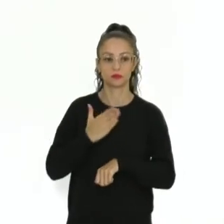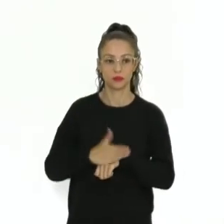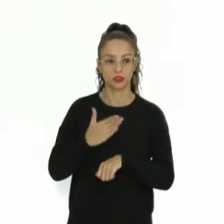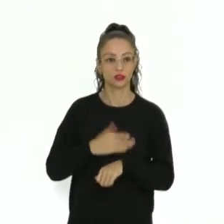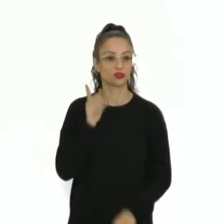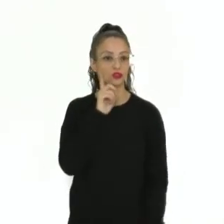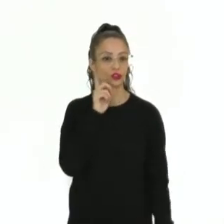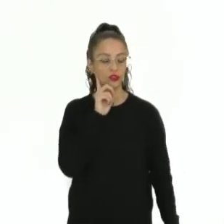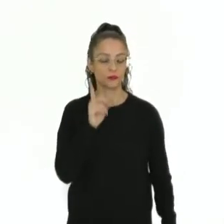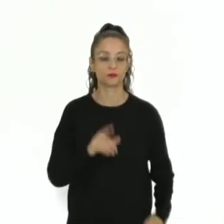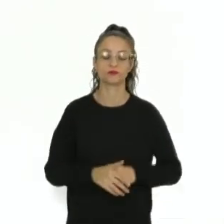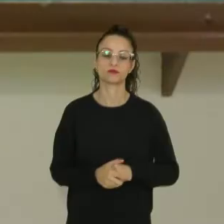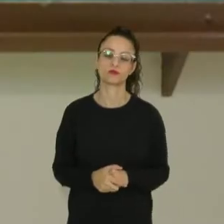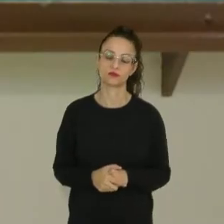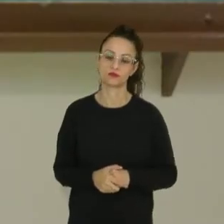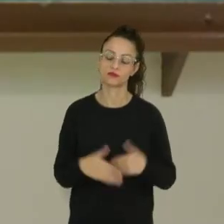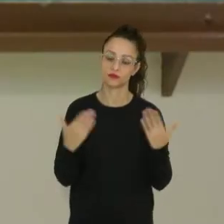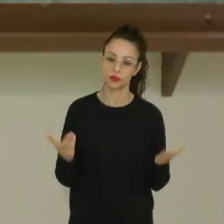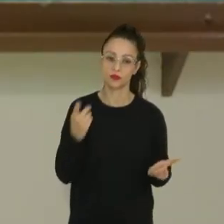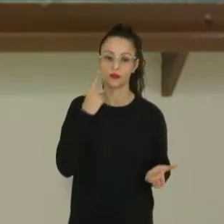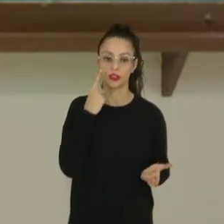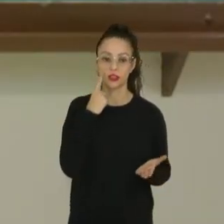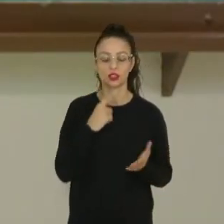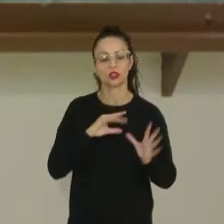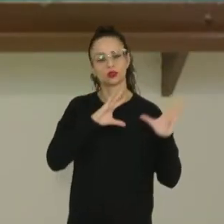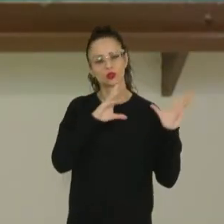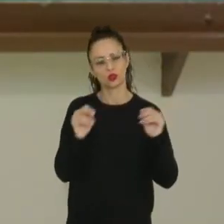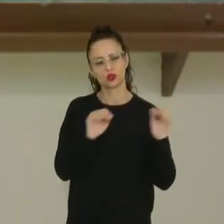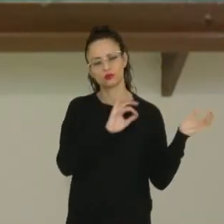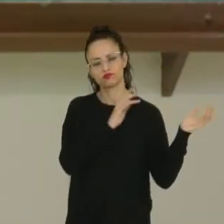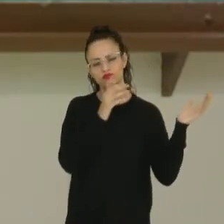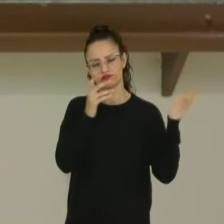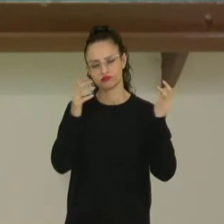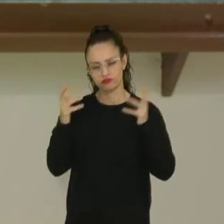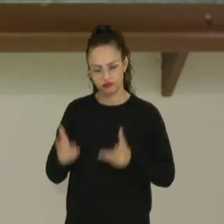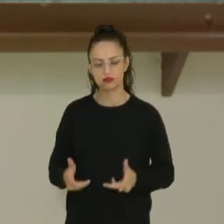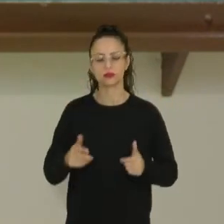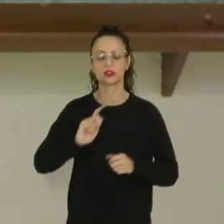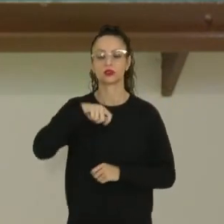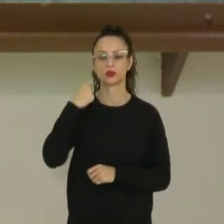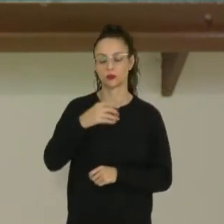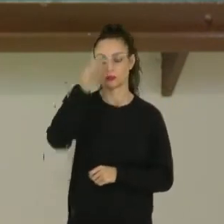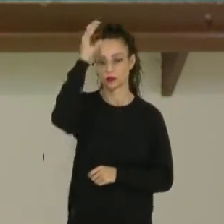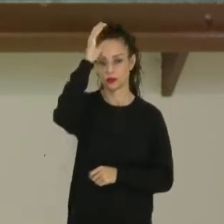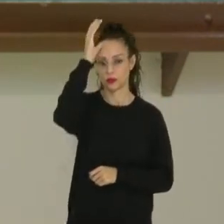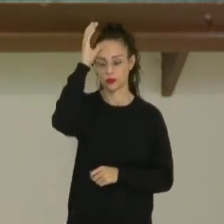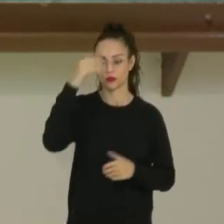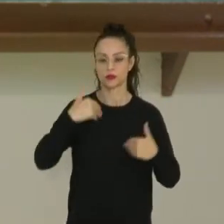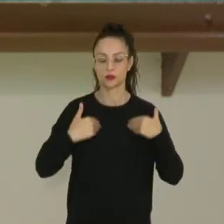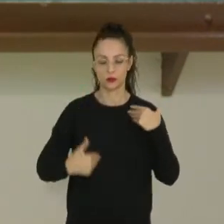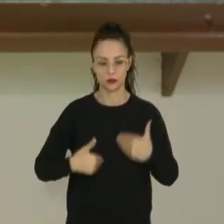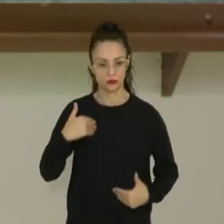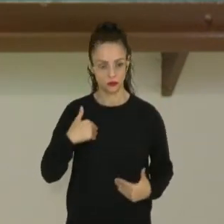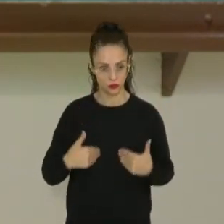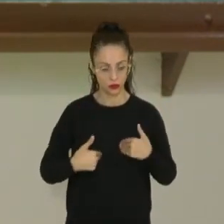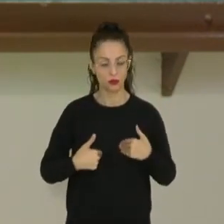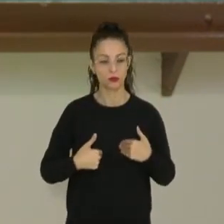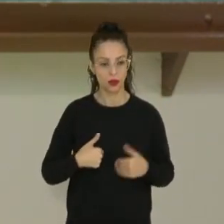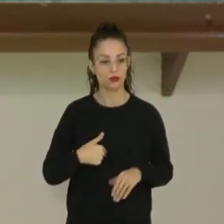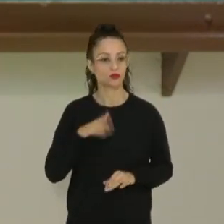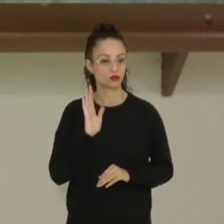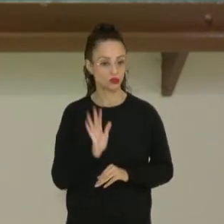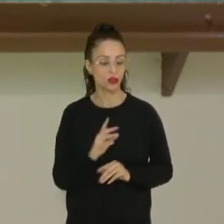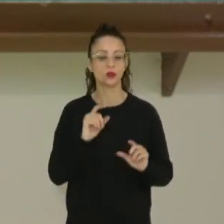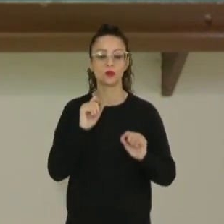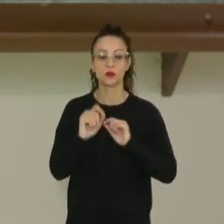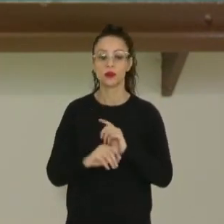do cotidiano. Então vejam, dentro de tudo que nós vimos sobre a consciência, né, sobre a ginástica de conscientização